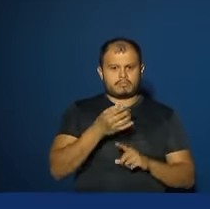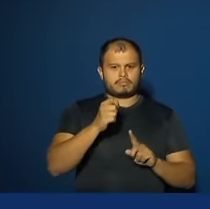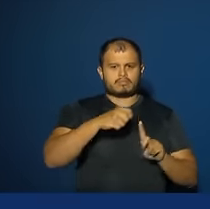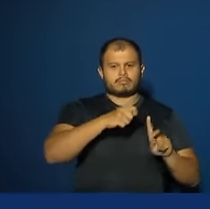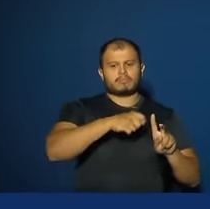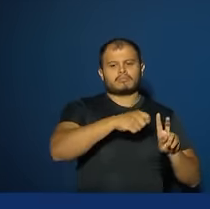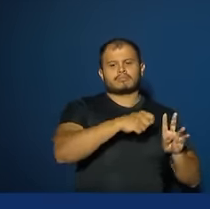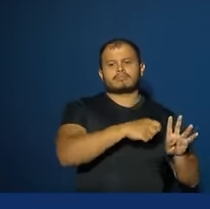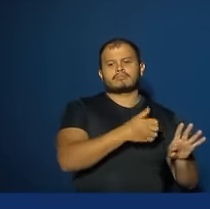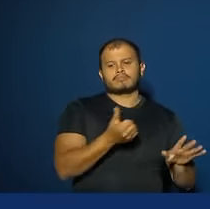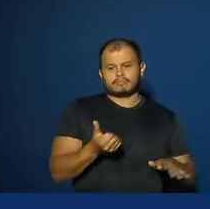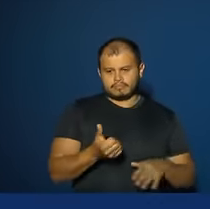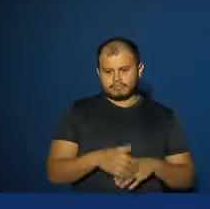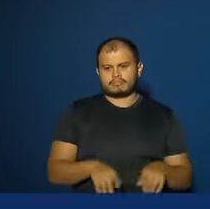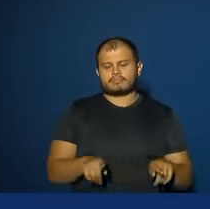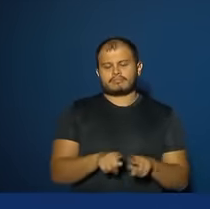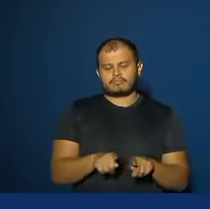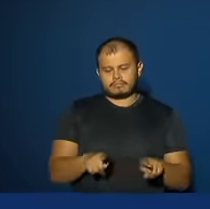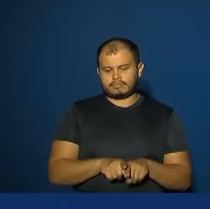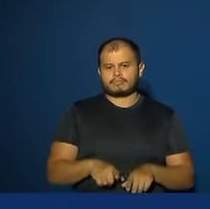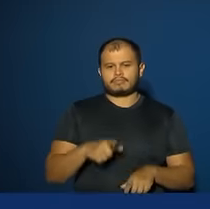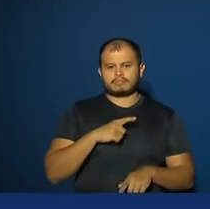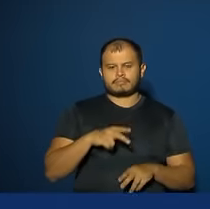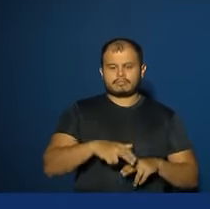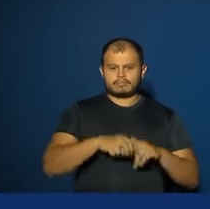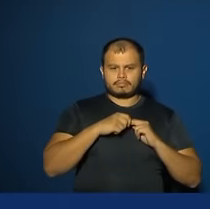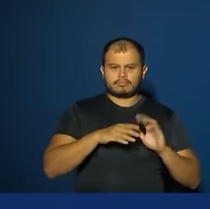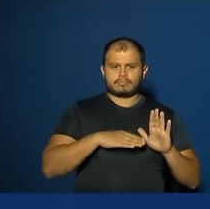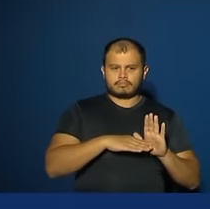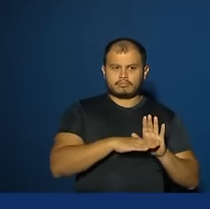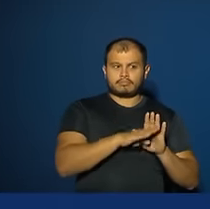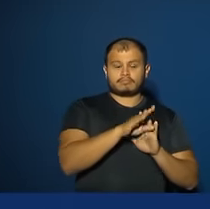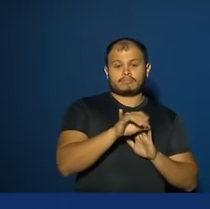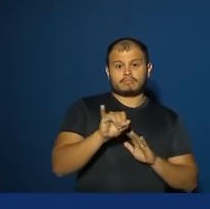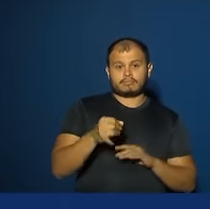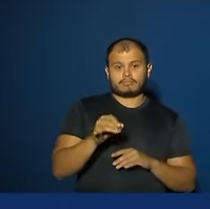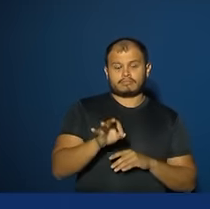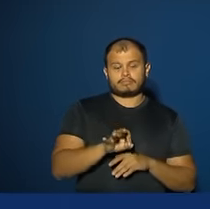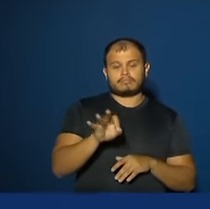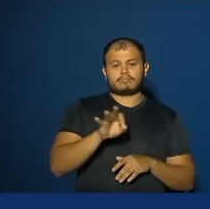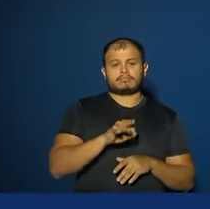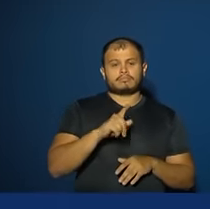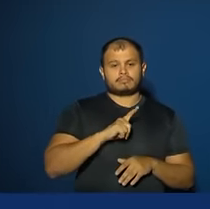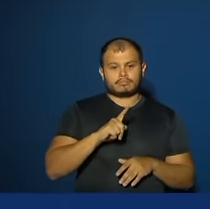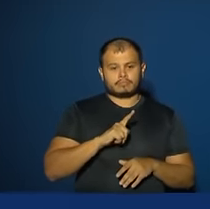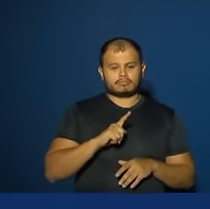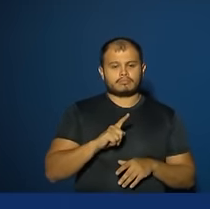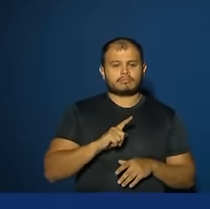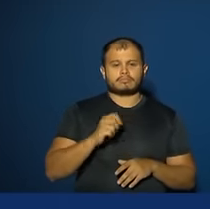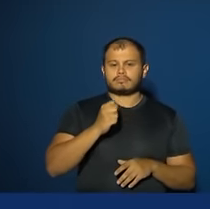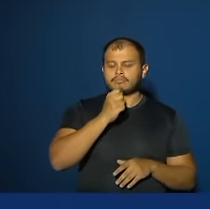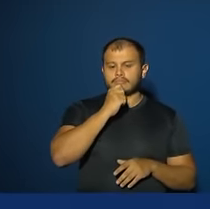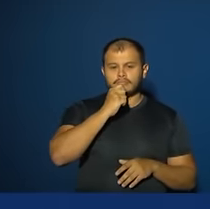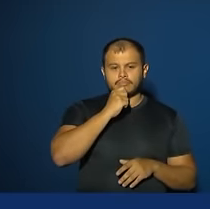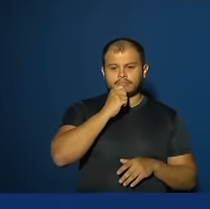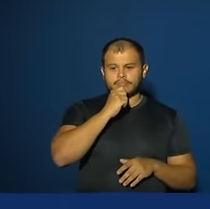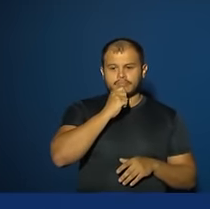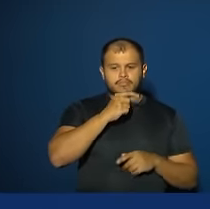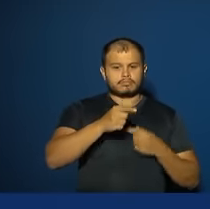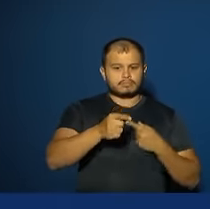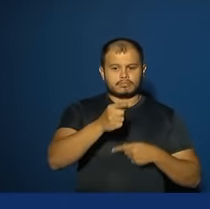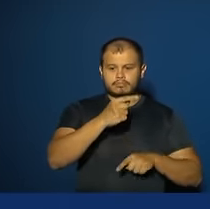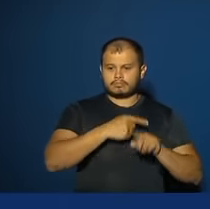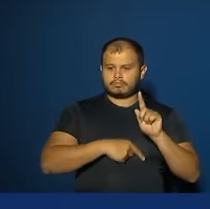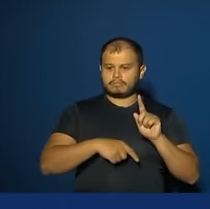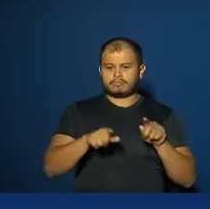6 meses, mas por várias medidas a inflação ainda não convergiu para as metas